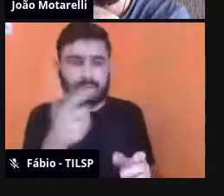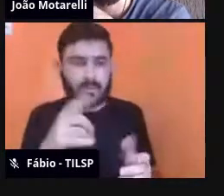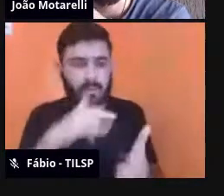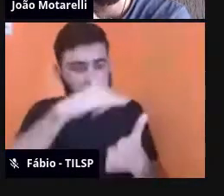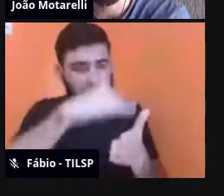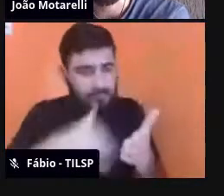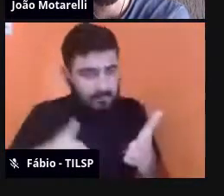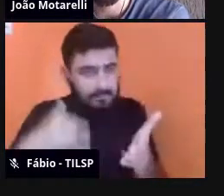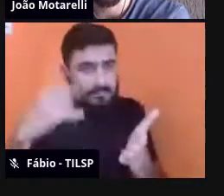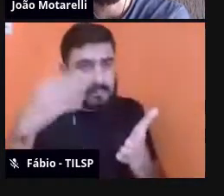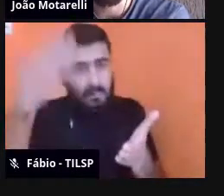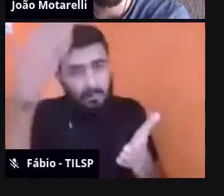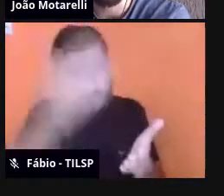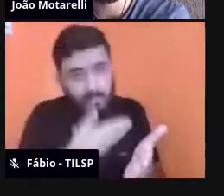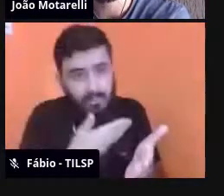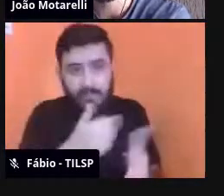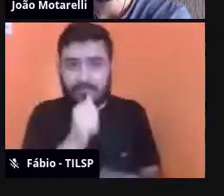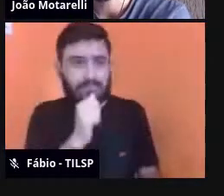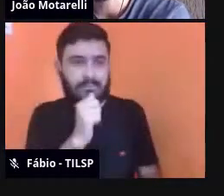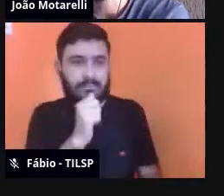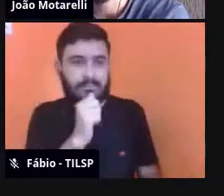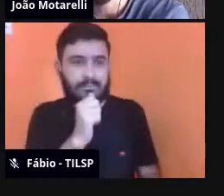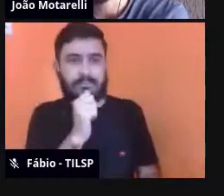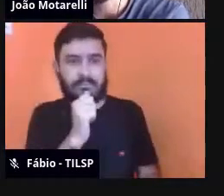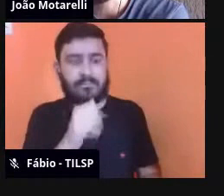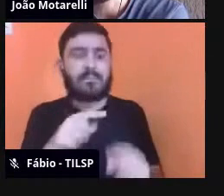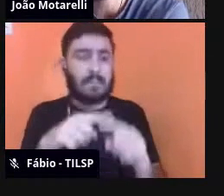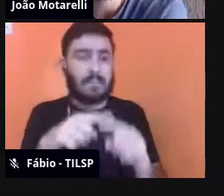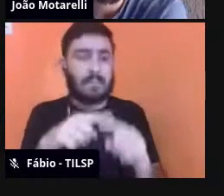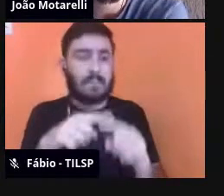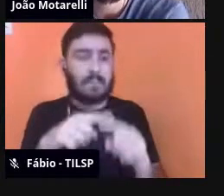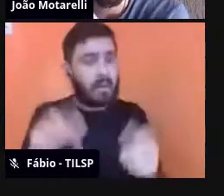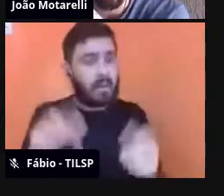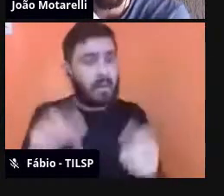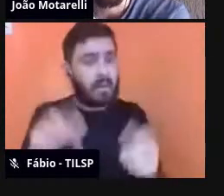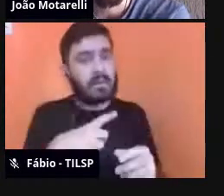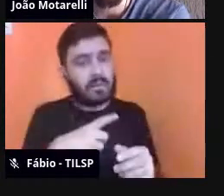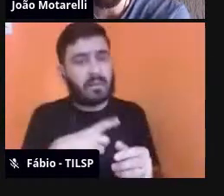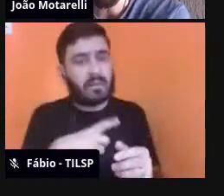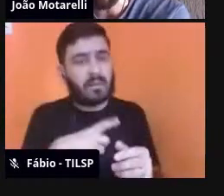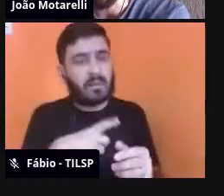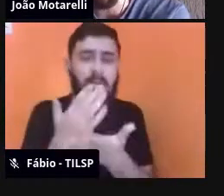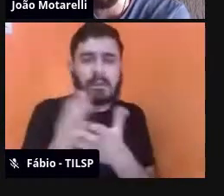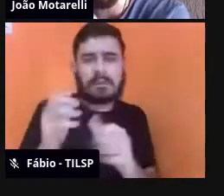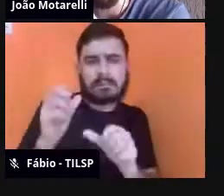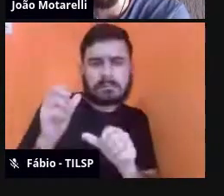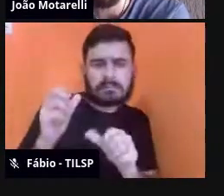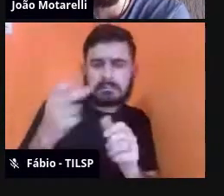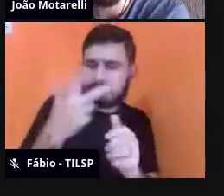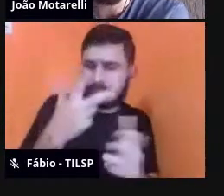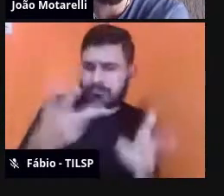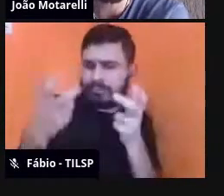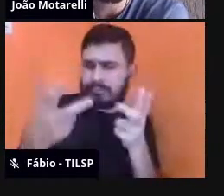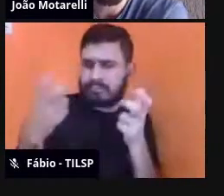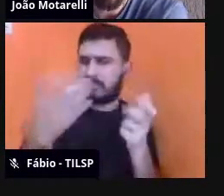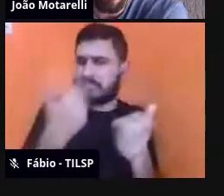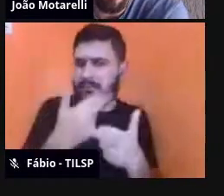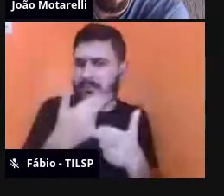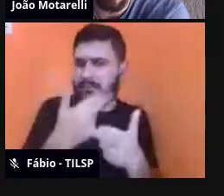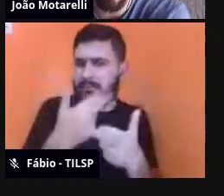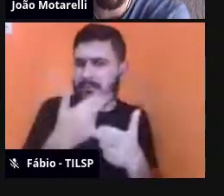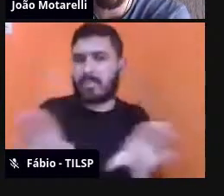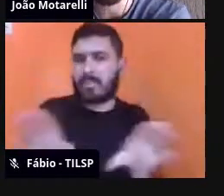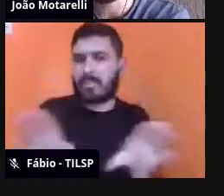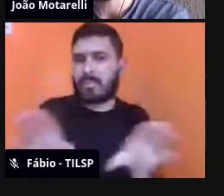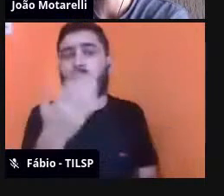alterações comportamentais importantes serem avaliadas, e a gente tem aí o comer transtornado. Então, muitos indivíduos não chegam a desenvolver